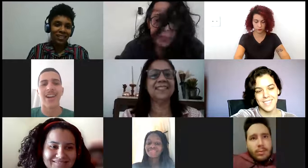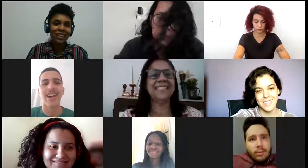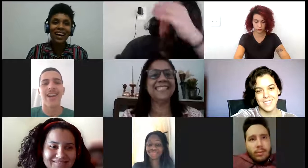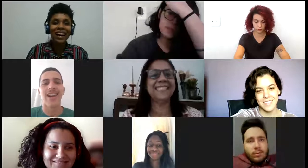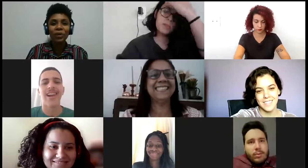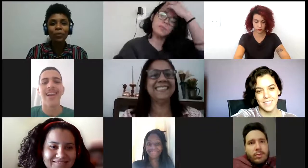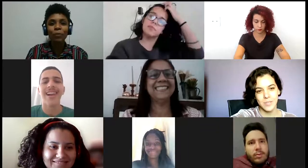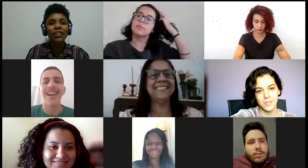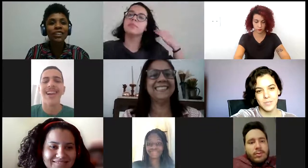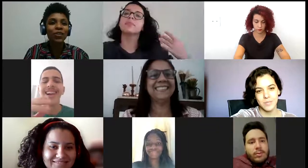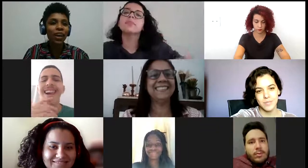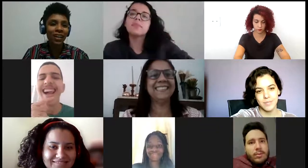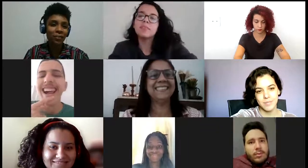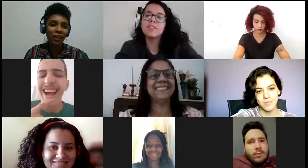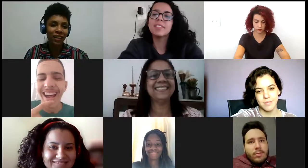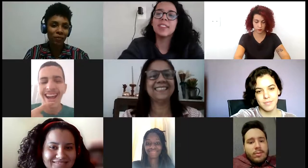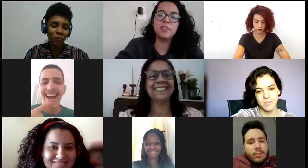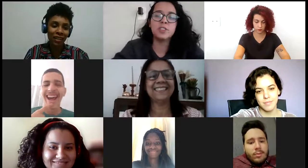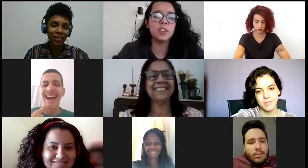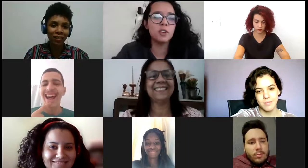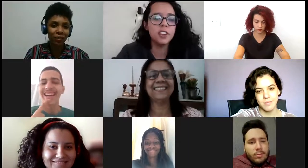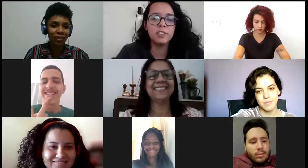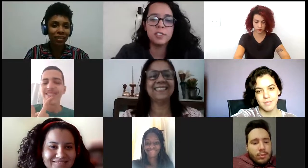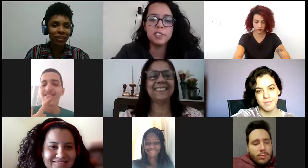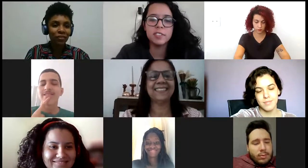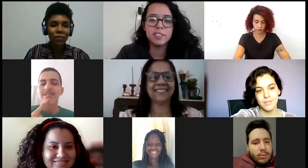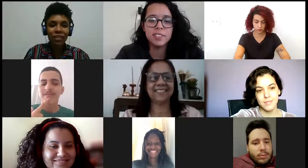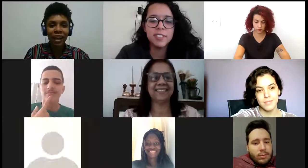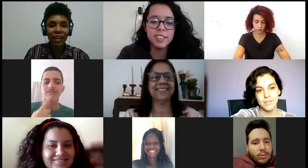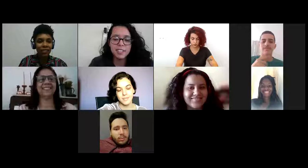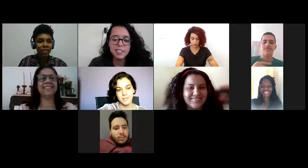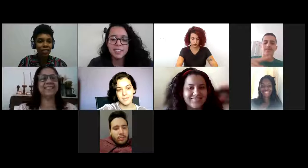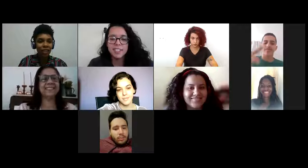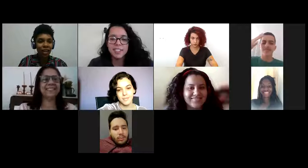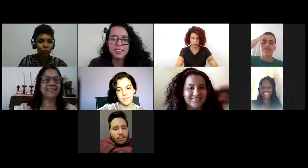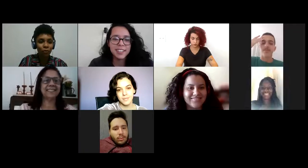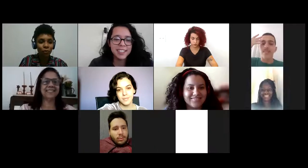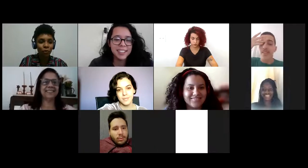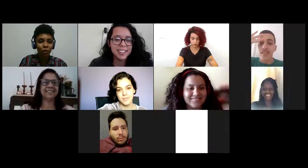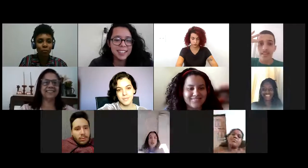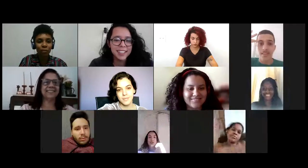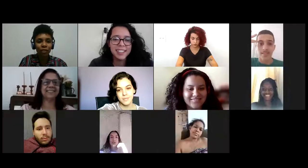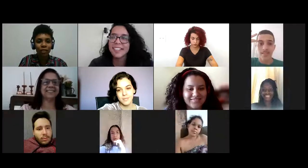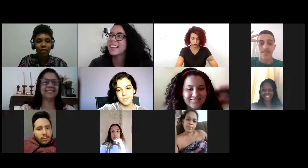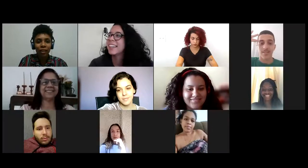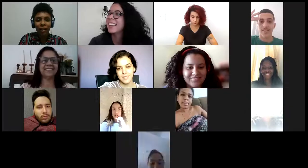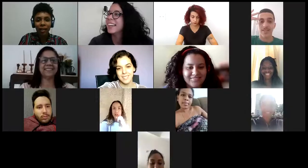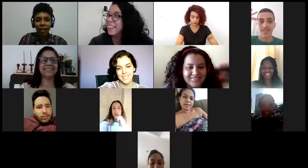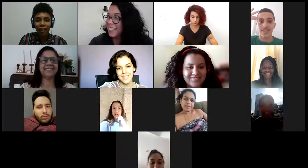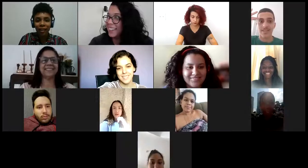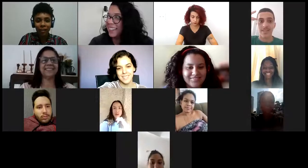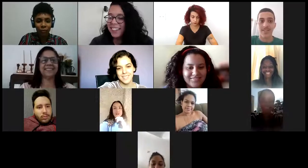não foi porque ninguém ligou a câmera tava esperando de novo em vão de novo cara a senhora tinha ligado seu show de novo